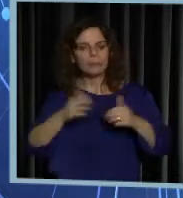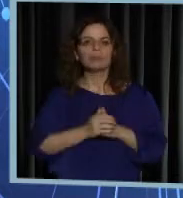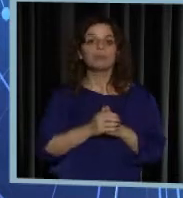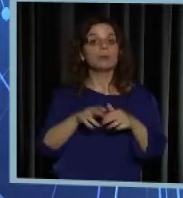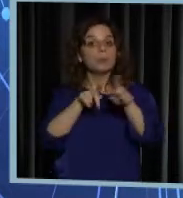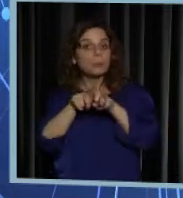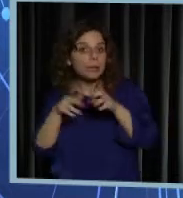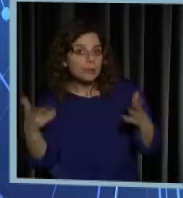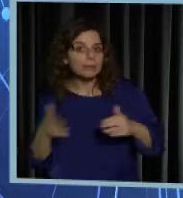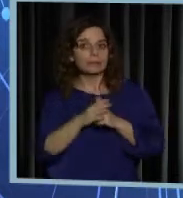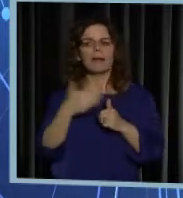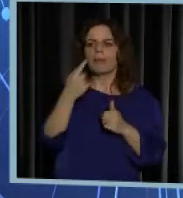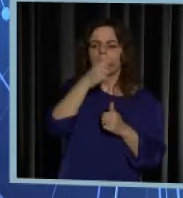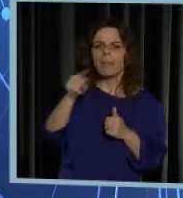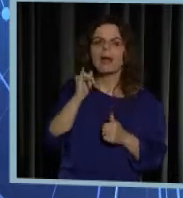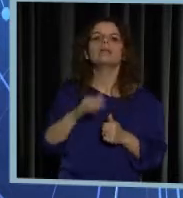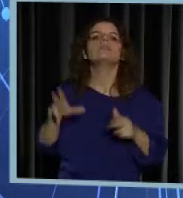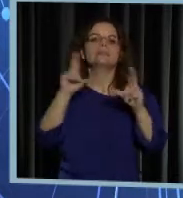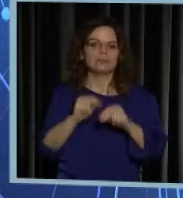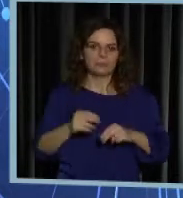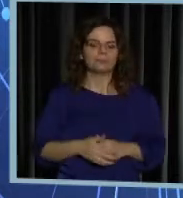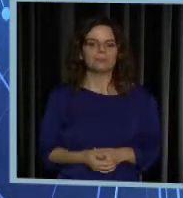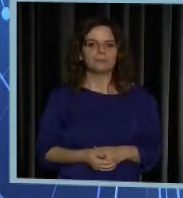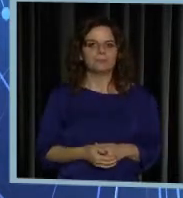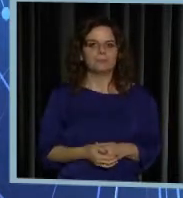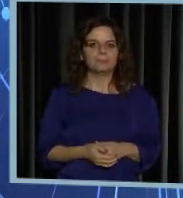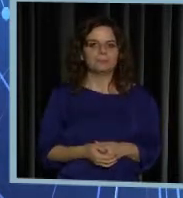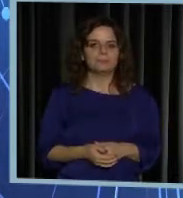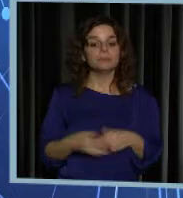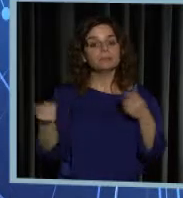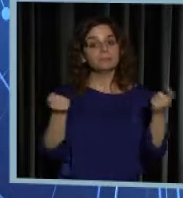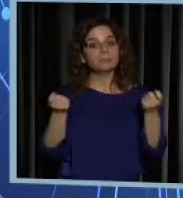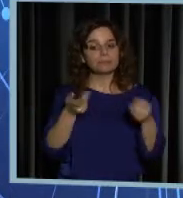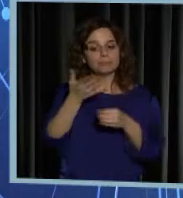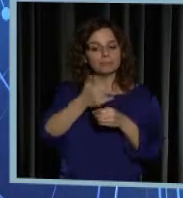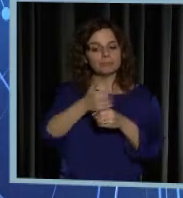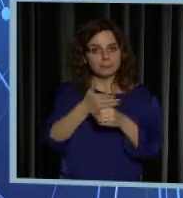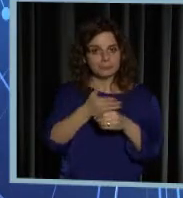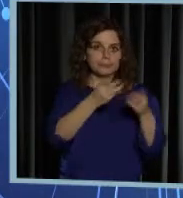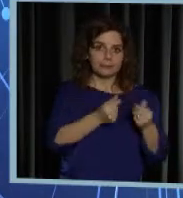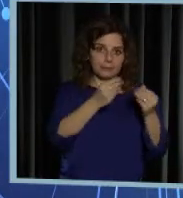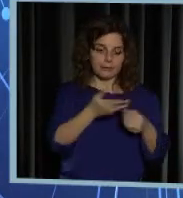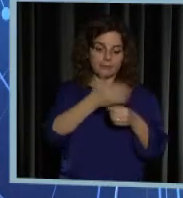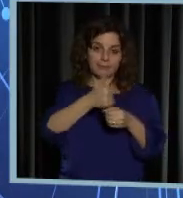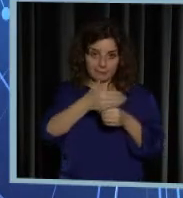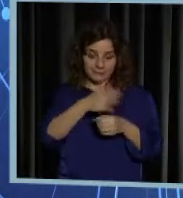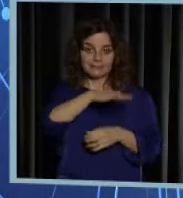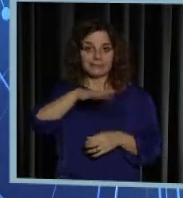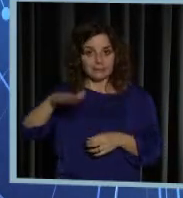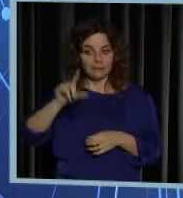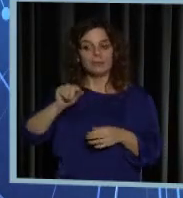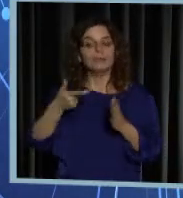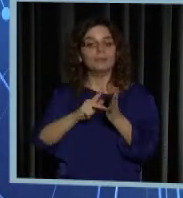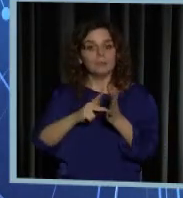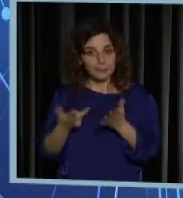aspectos políticos, tendências e inovação. A coordenação da secção de Matemática do Departamento de